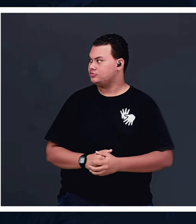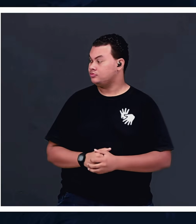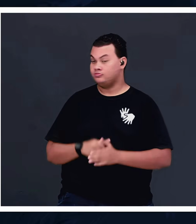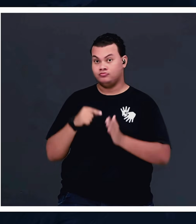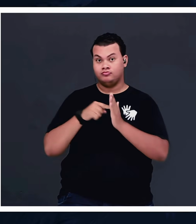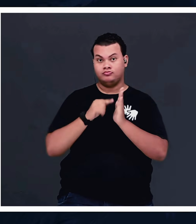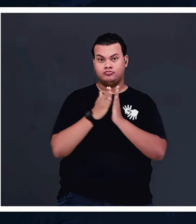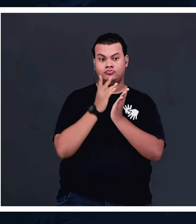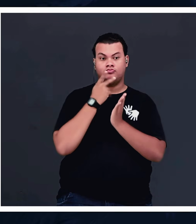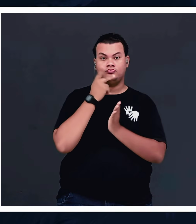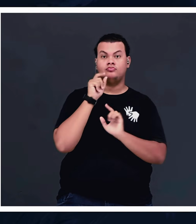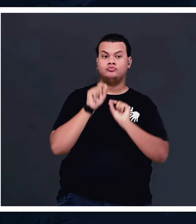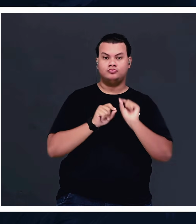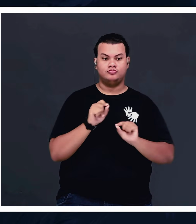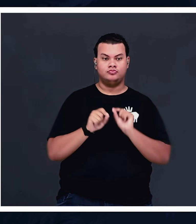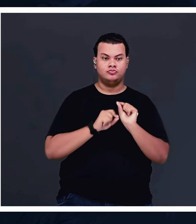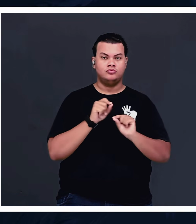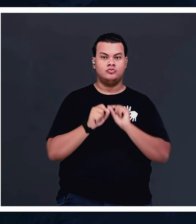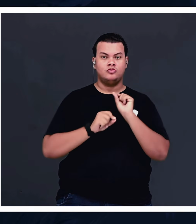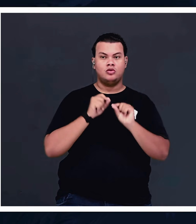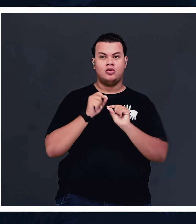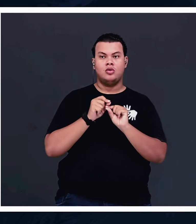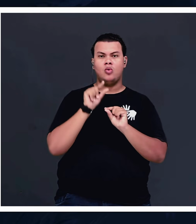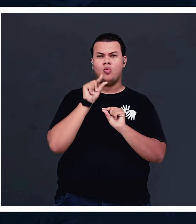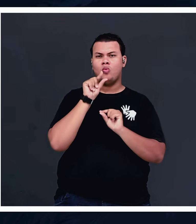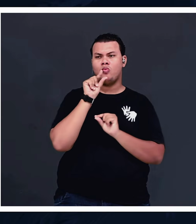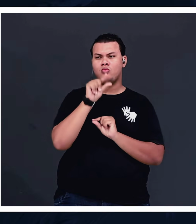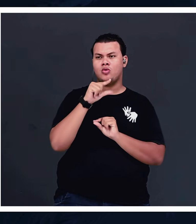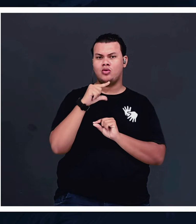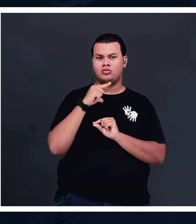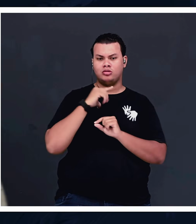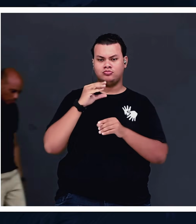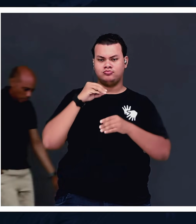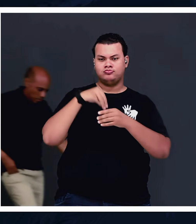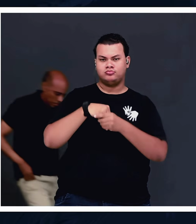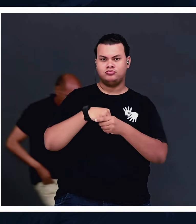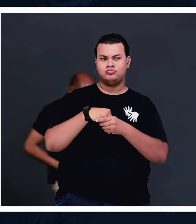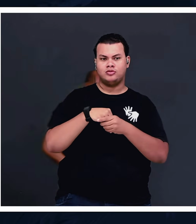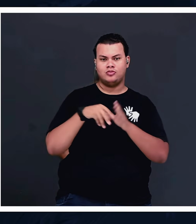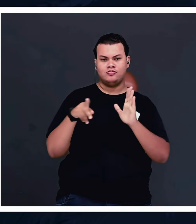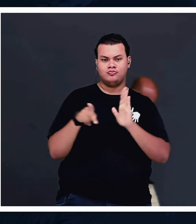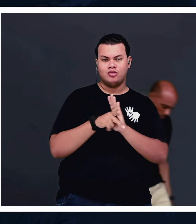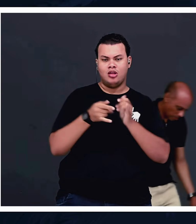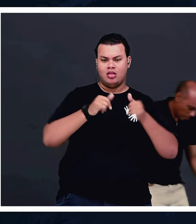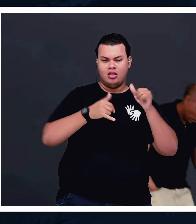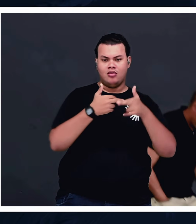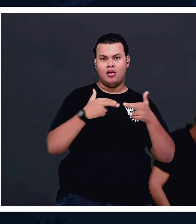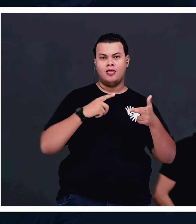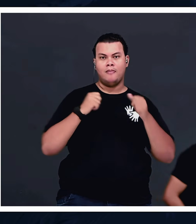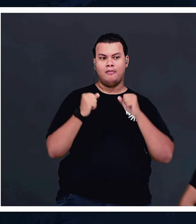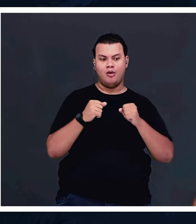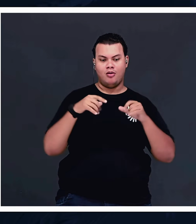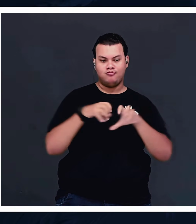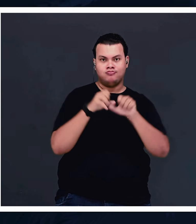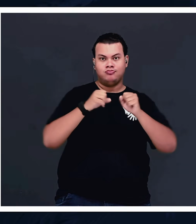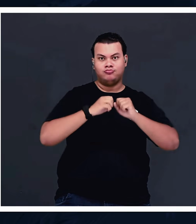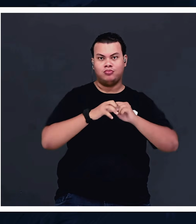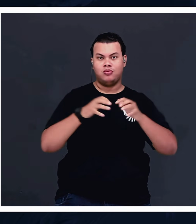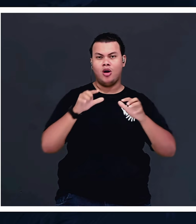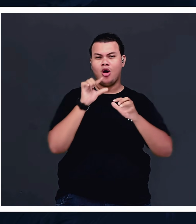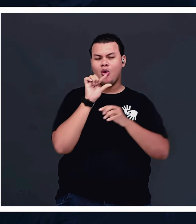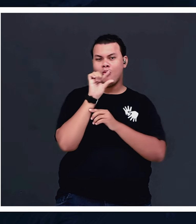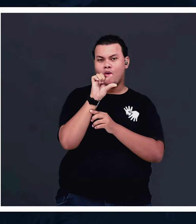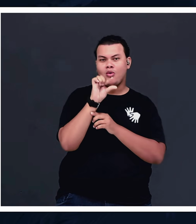Diz assim a palavra de Deus: um pouco de fermento leveda toda a massa. Um